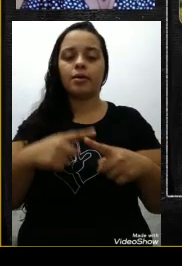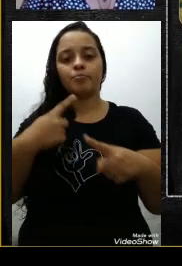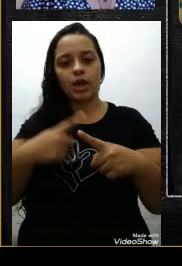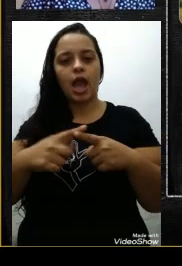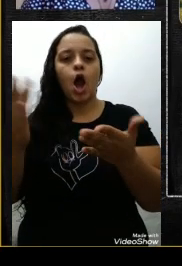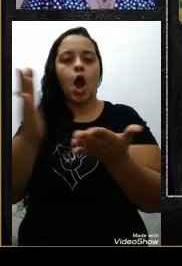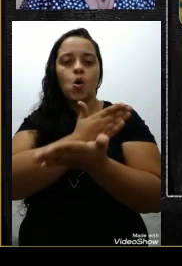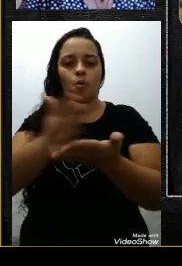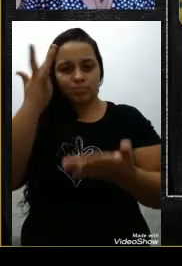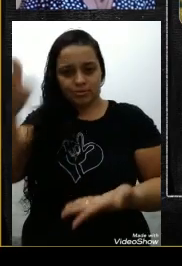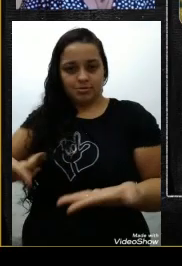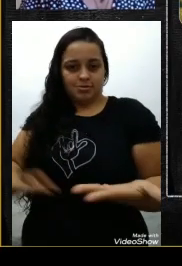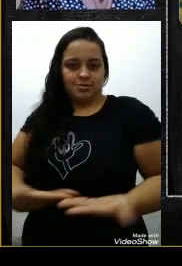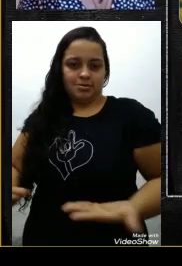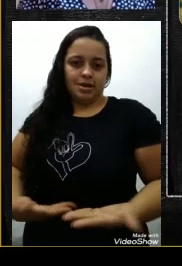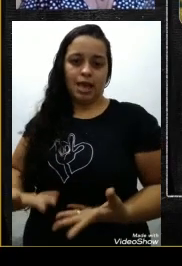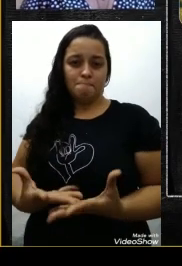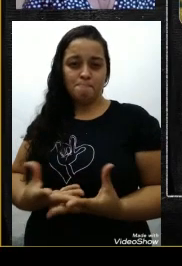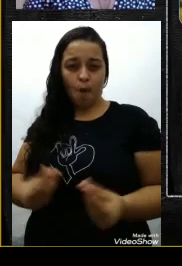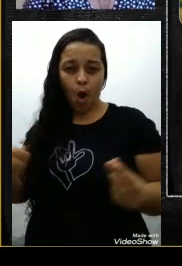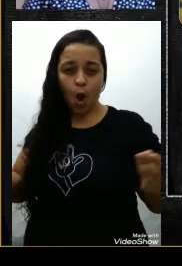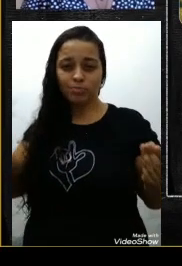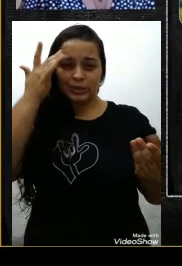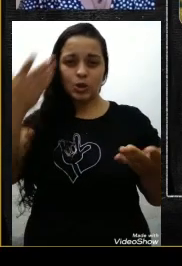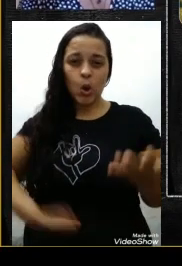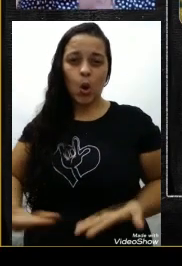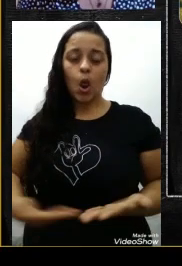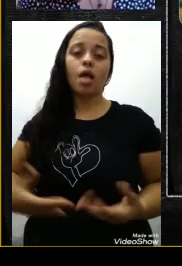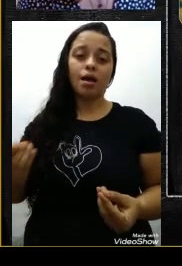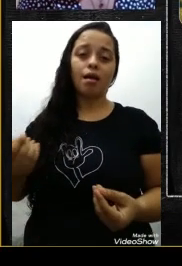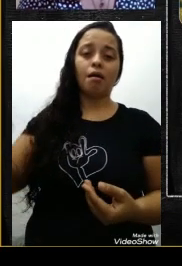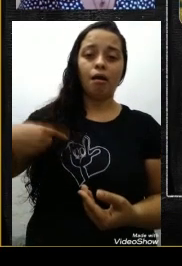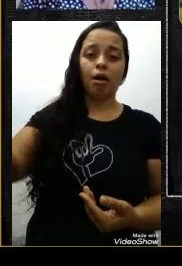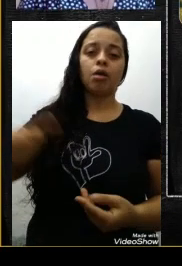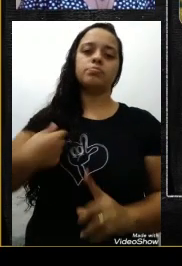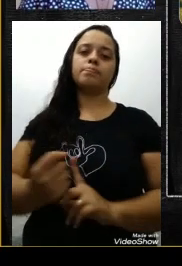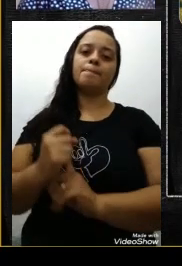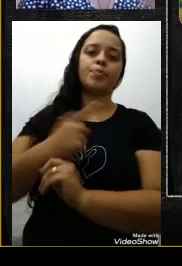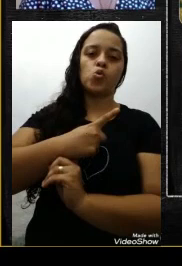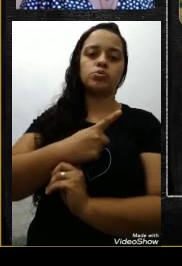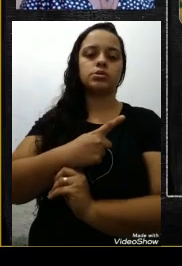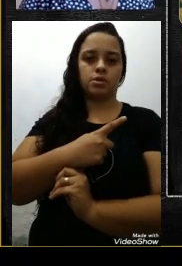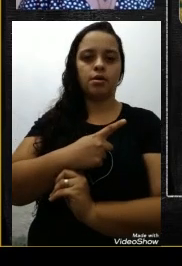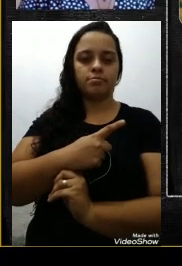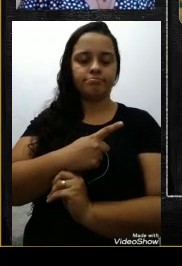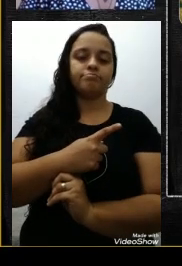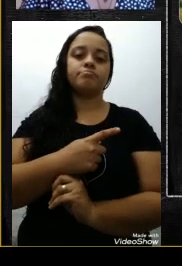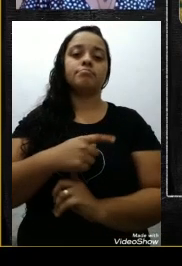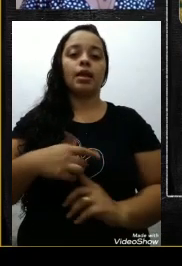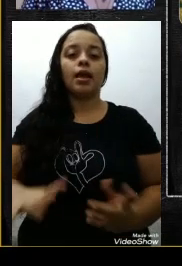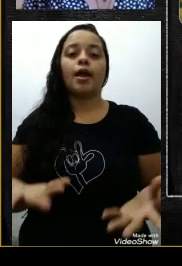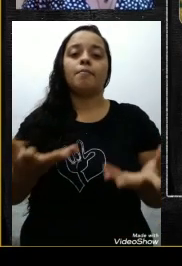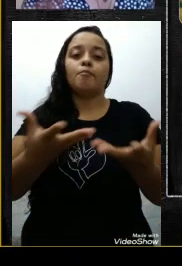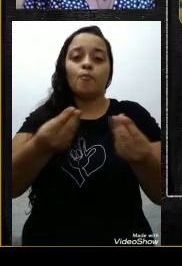expulsas dos feudos superpovoados. Lembra que eu falei que o crescimento populacional foi muito grande? Então, muitos servos